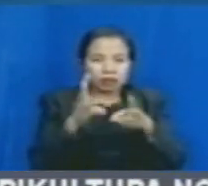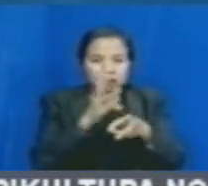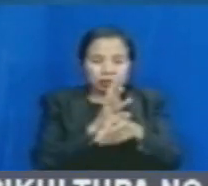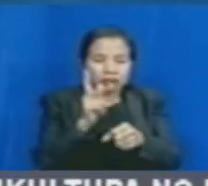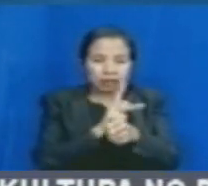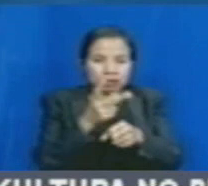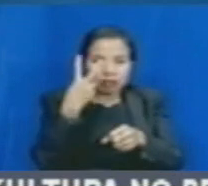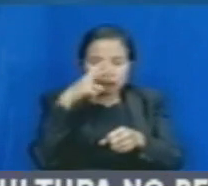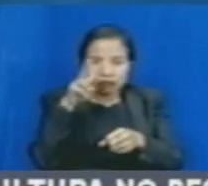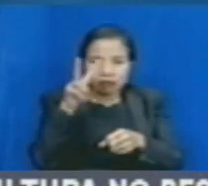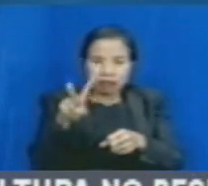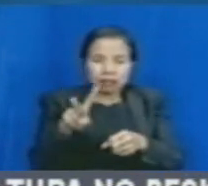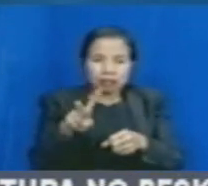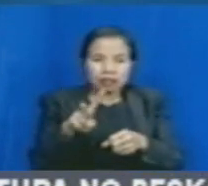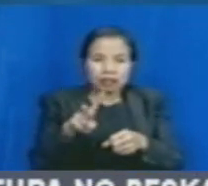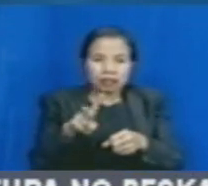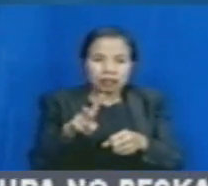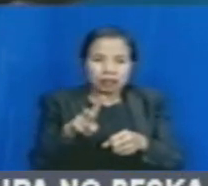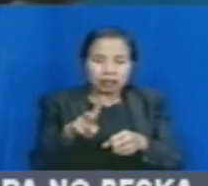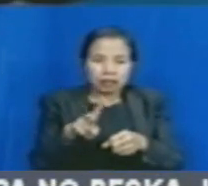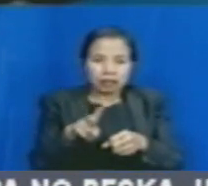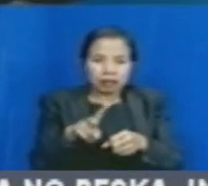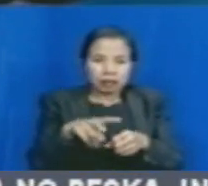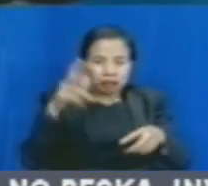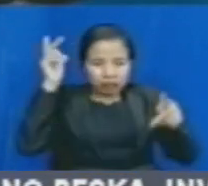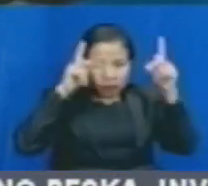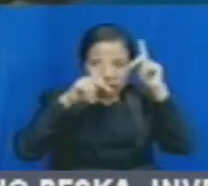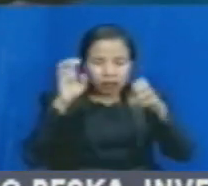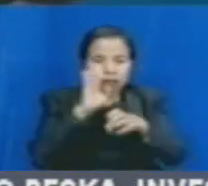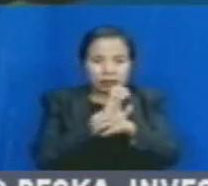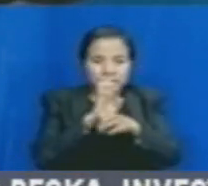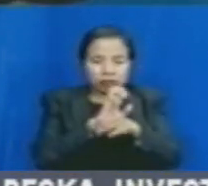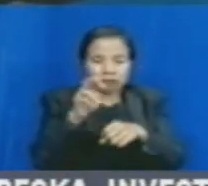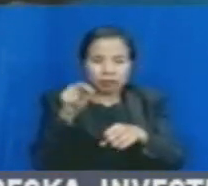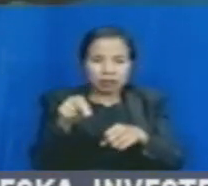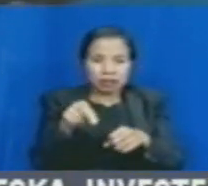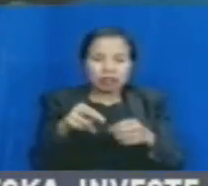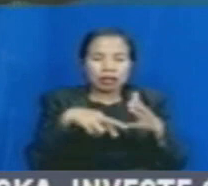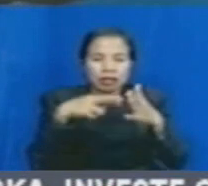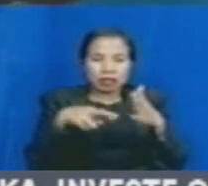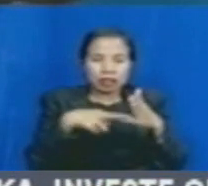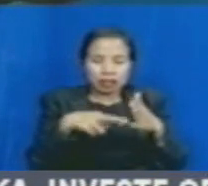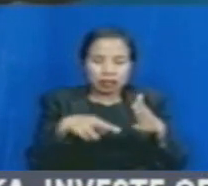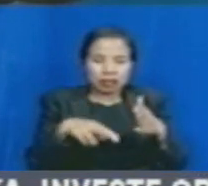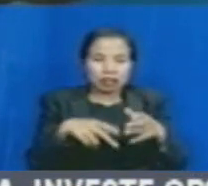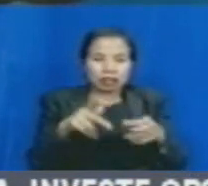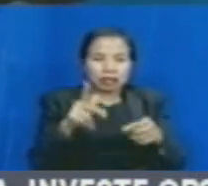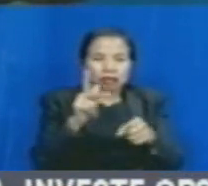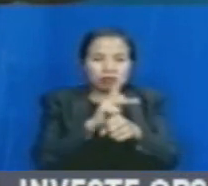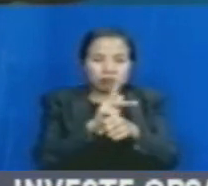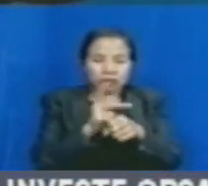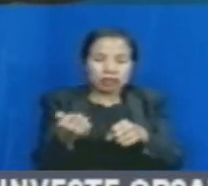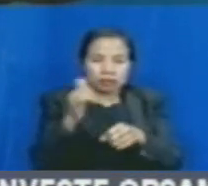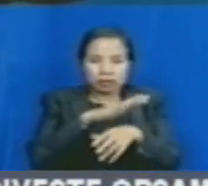trata exclusivamente para o assunto economia ninha. Então, sim, regras de comércio se rejotam, neve aí